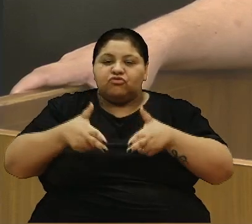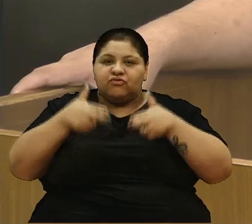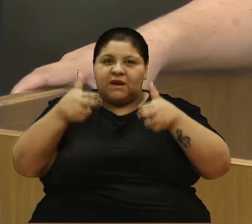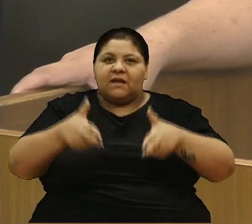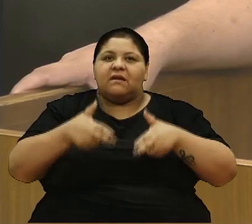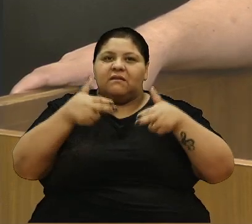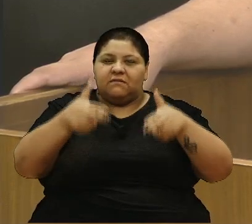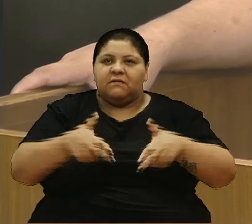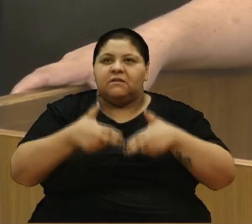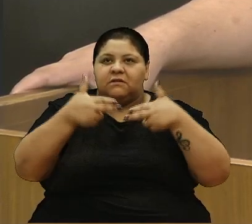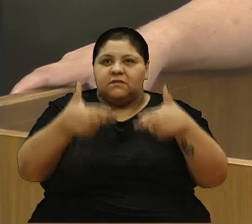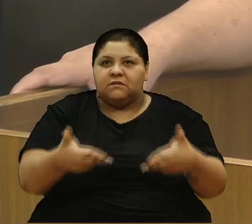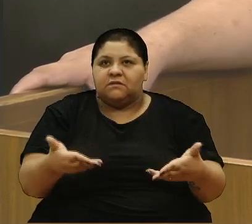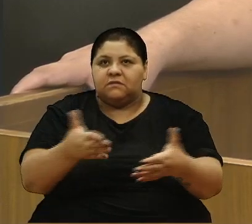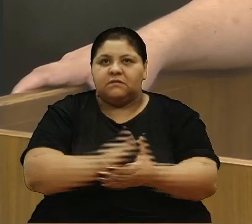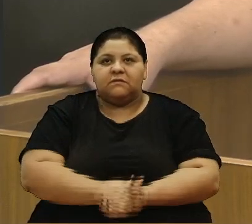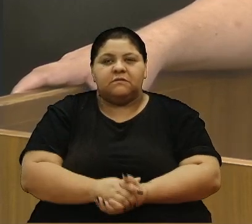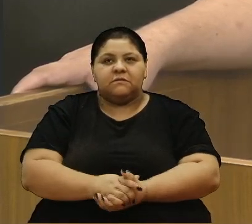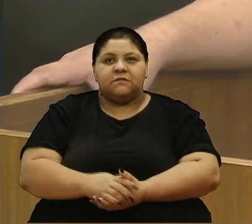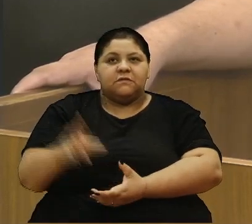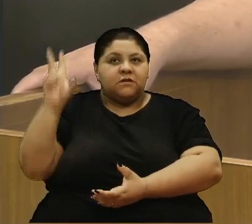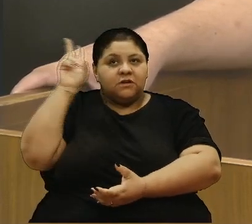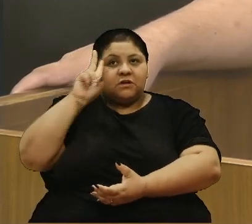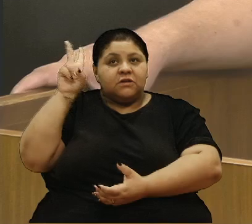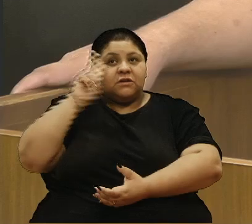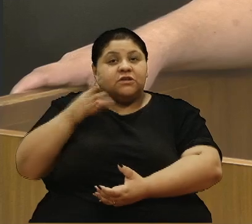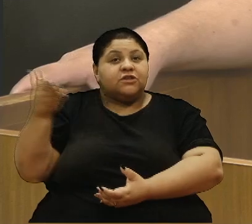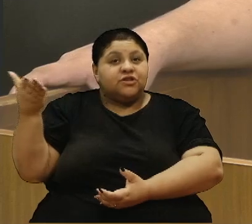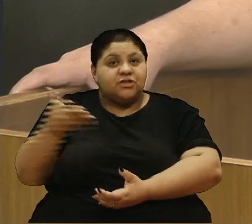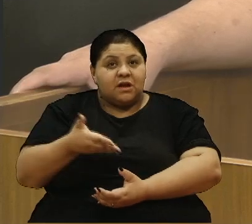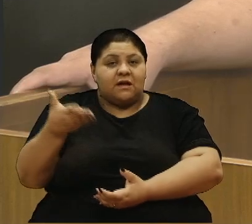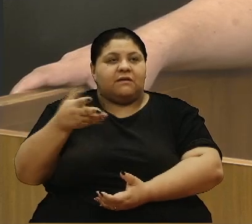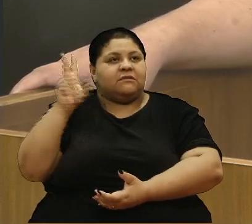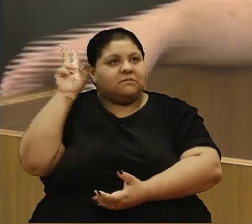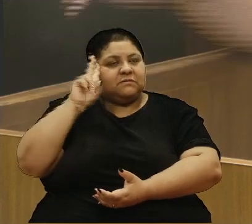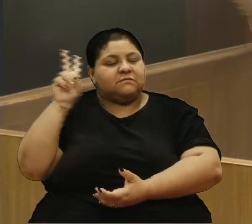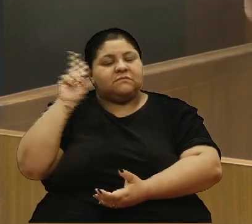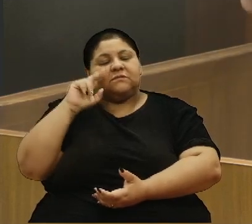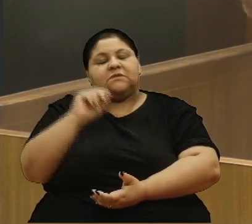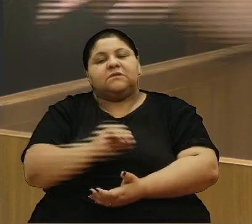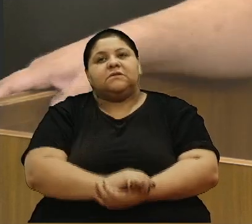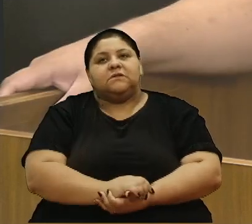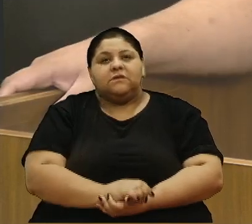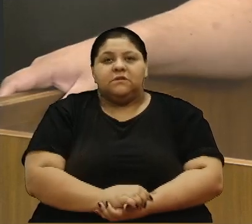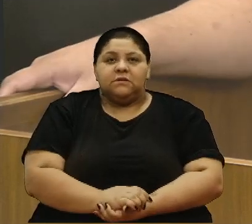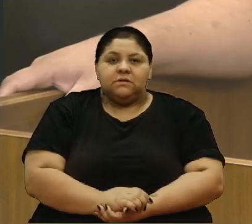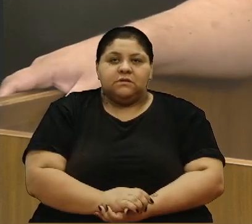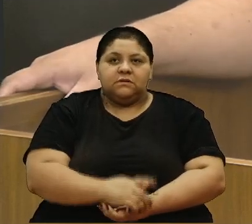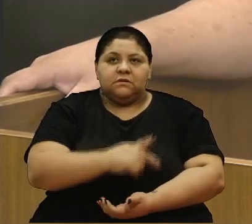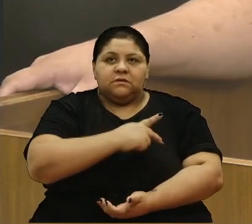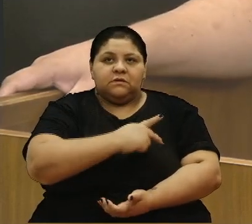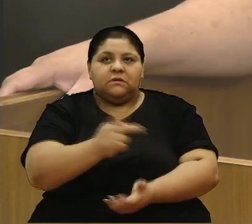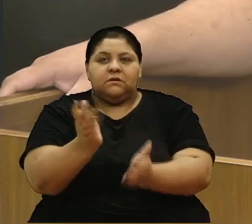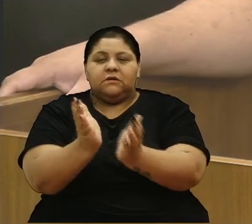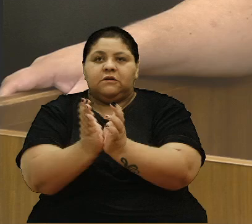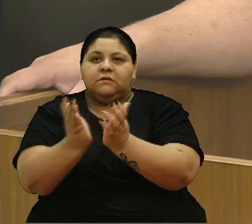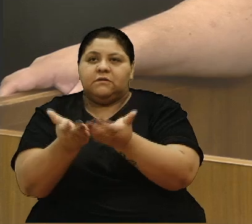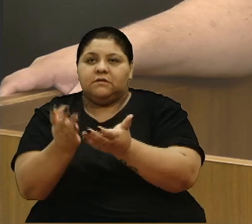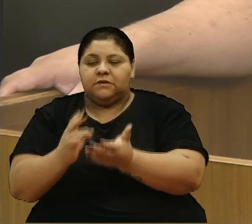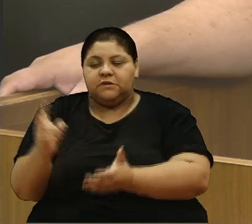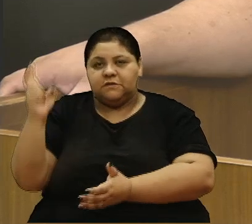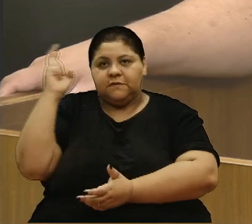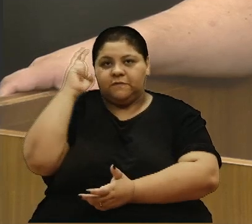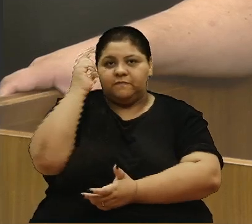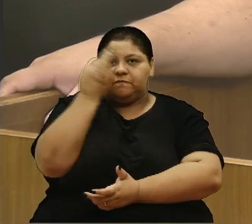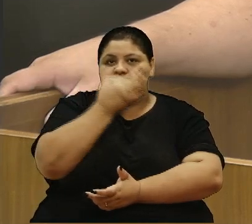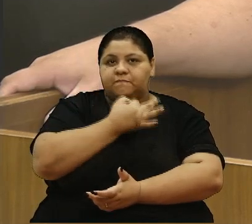O trem vai ser histórico, já é histórico, vai ser mais histórico ainda, né? Presidente do Conselho de Cultura de Caxias